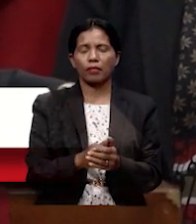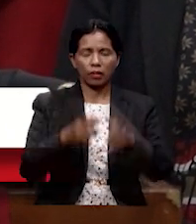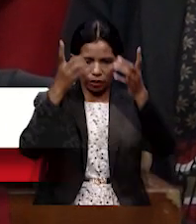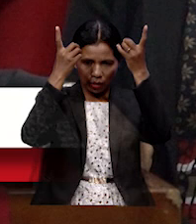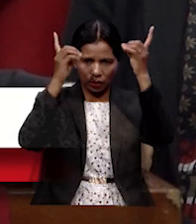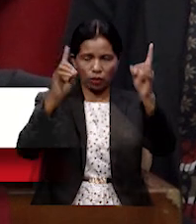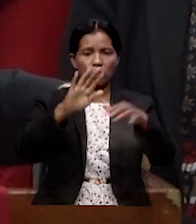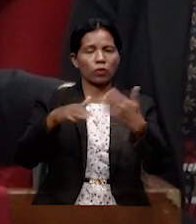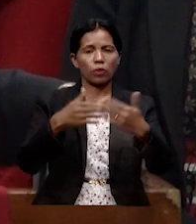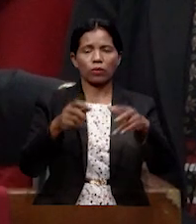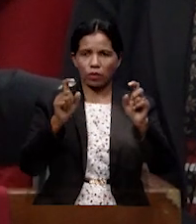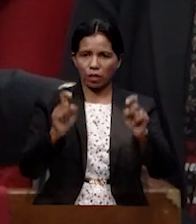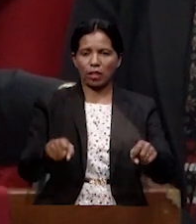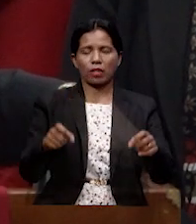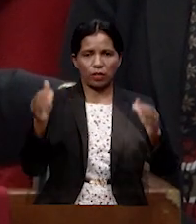tem consenso.